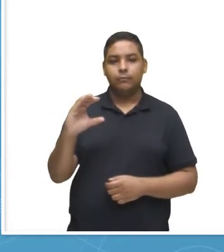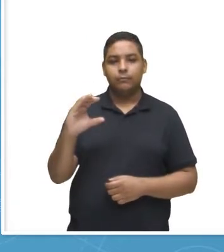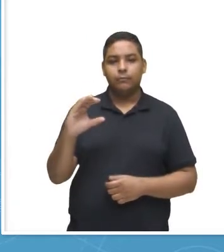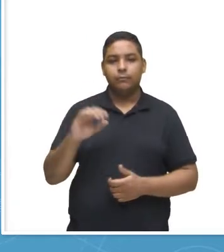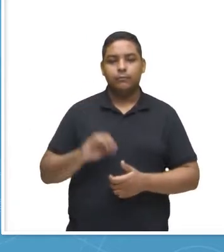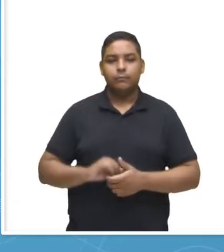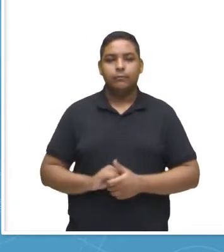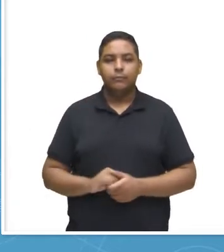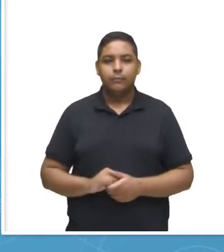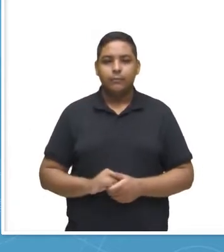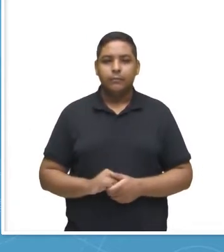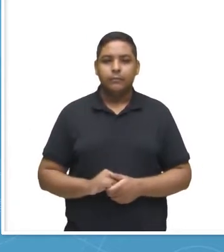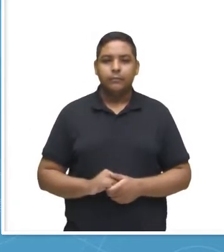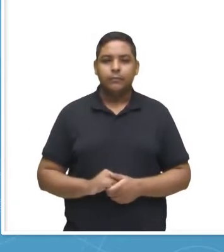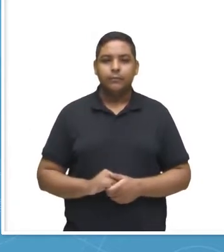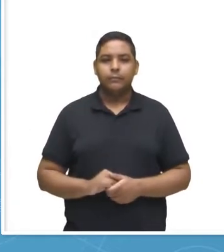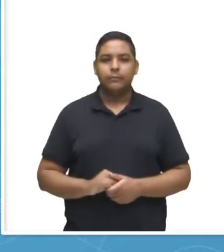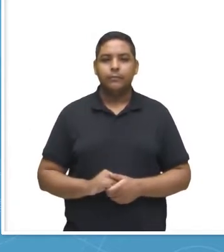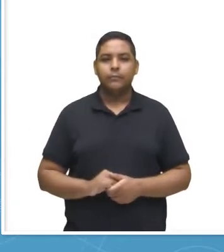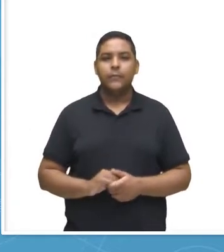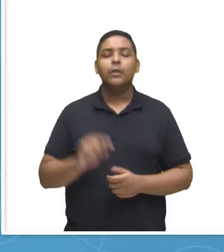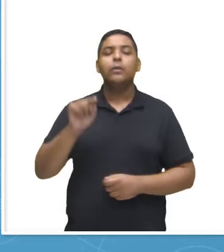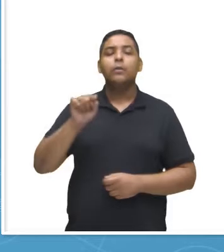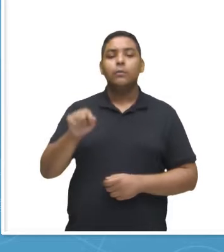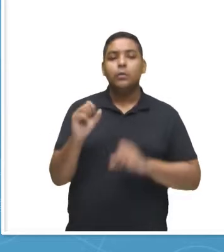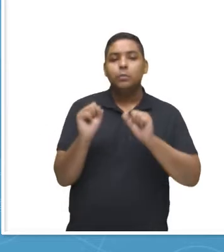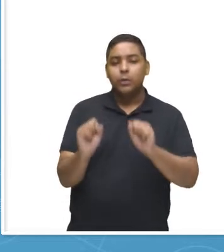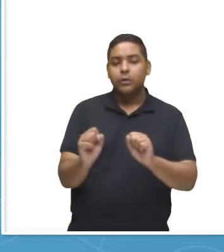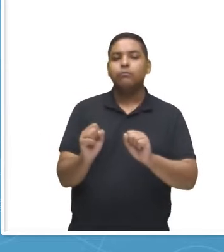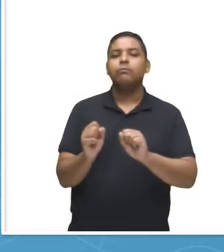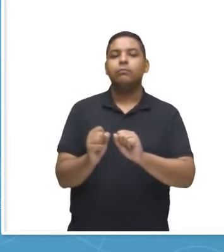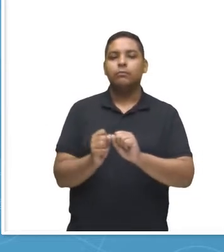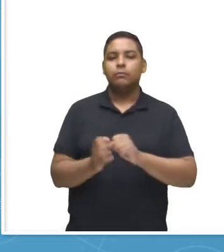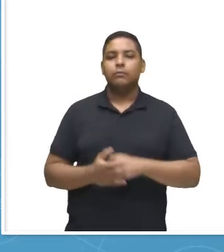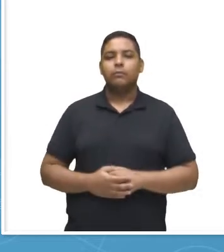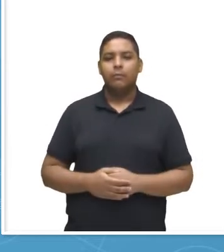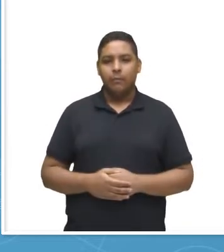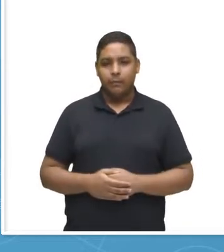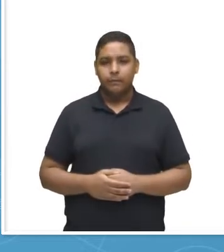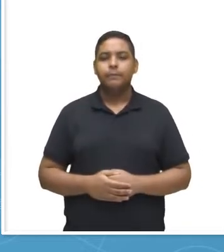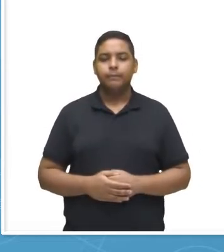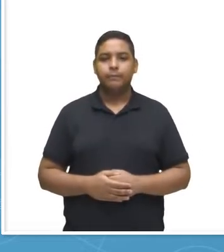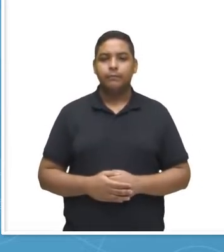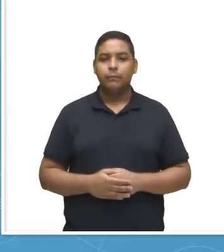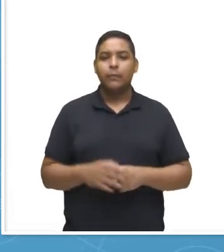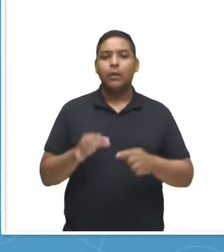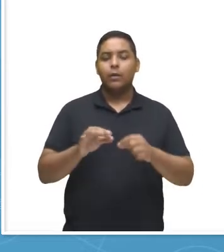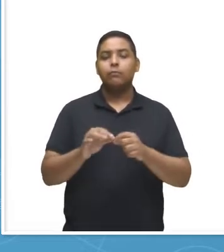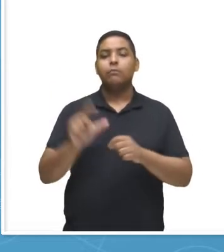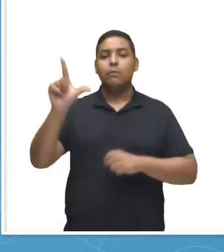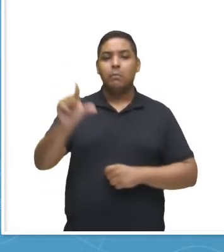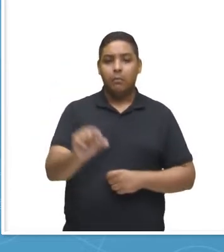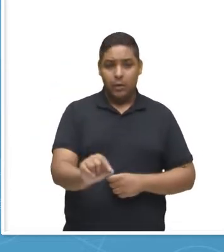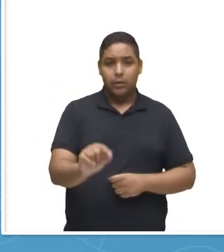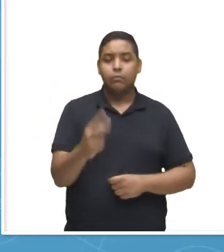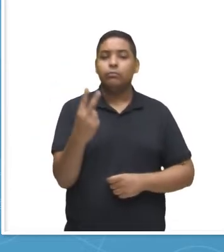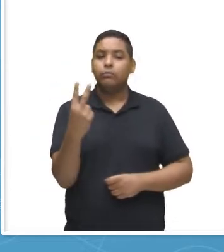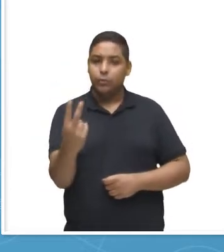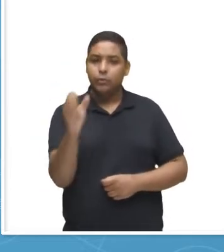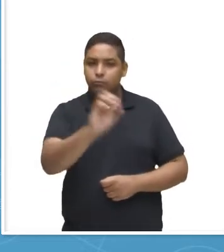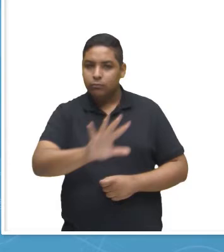seguinte: o ponto pode ser definido como o menor espaço entre duas figuras